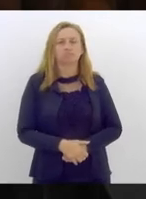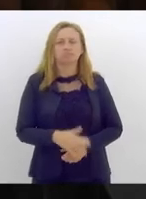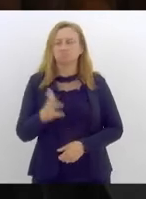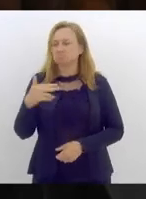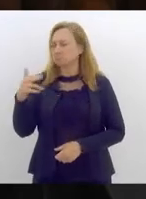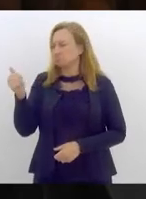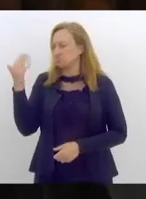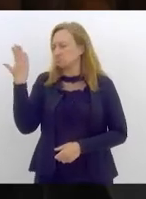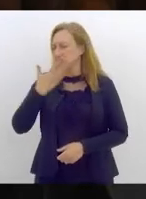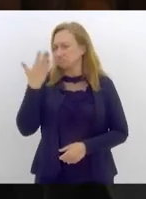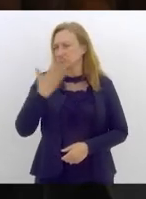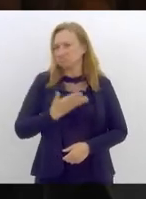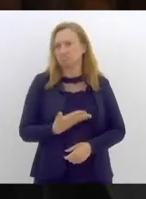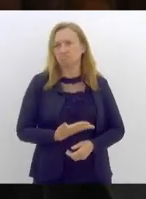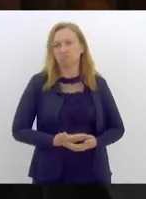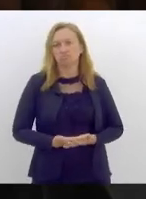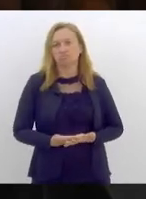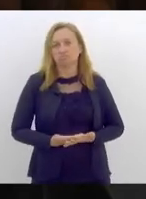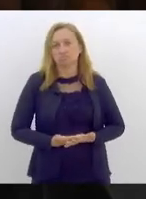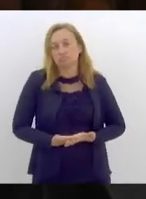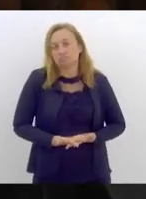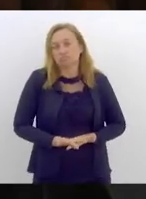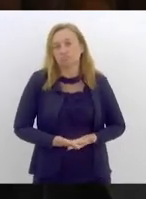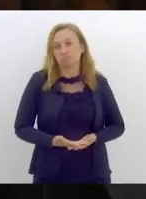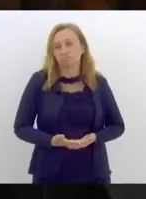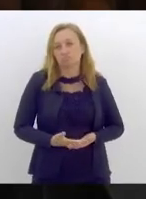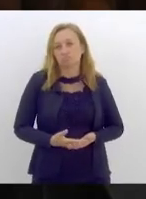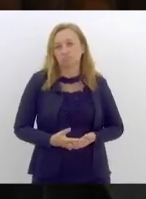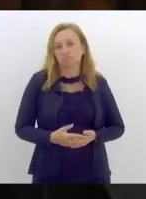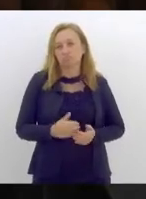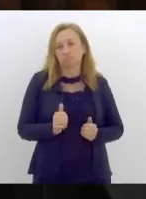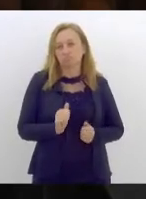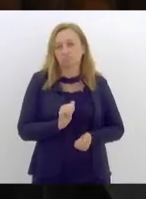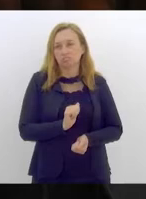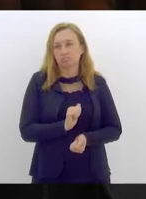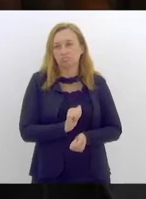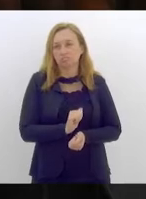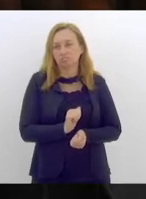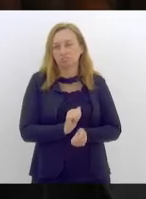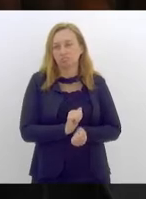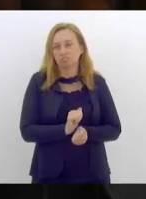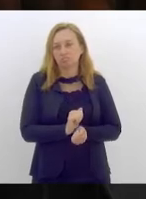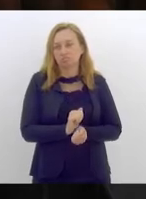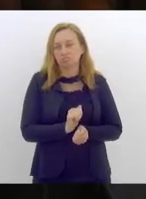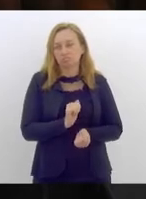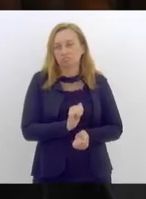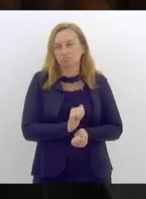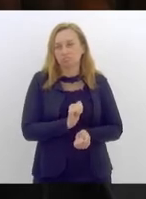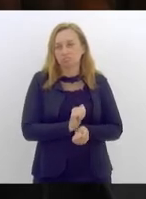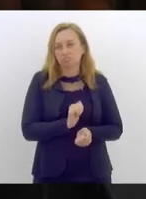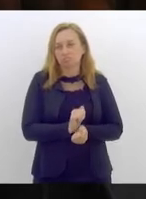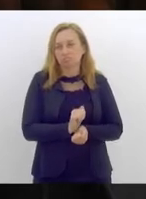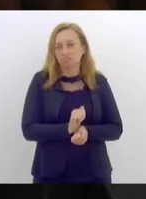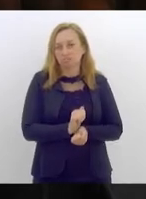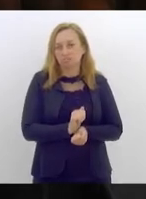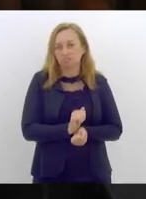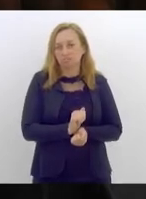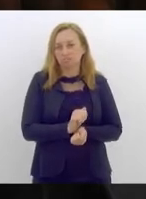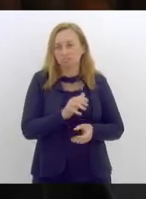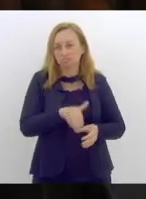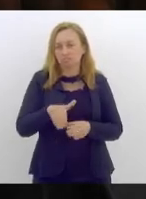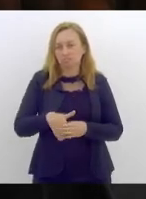tinha visto essa hipótese a Djalma eleição presidencial em segundo turno até em primeiro